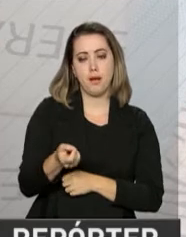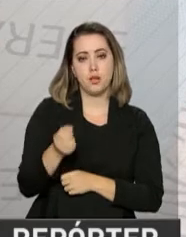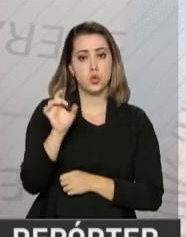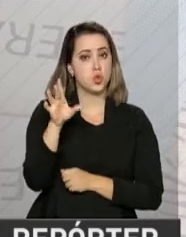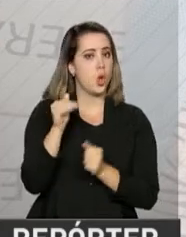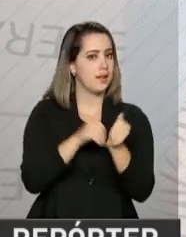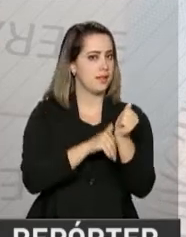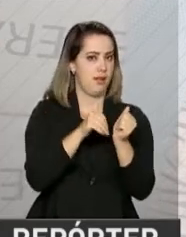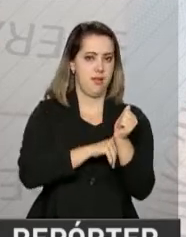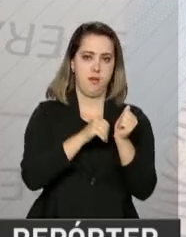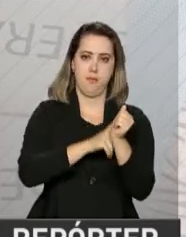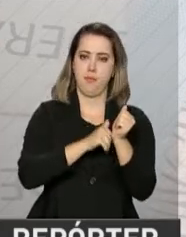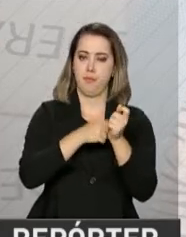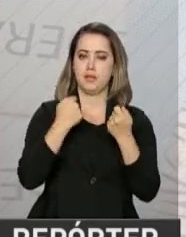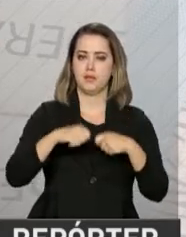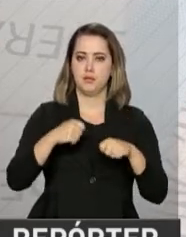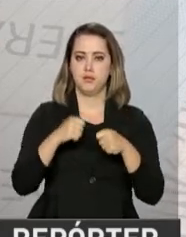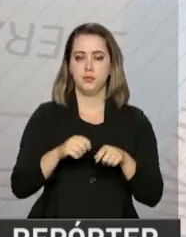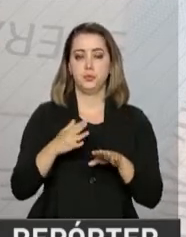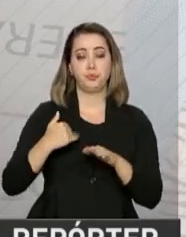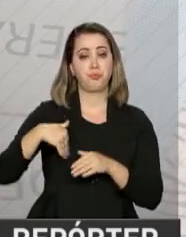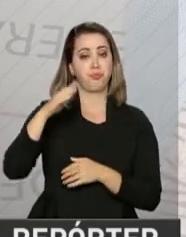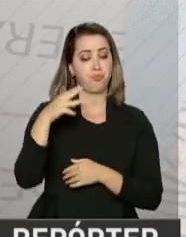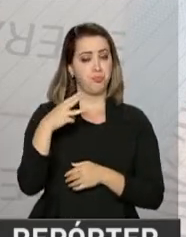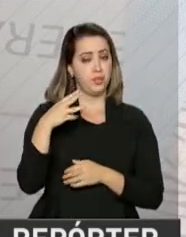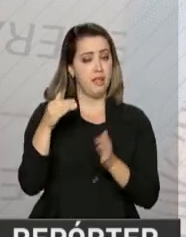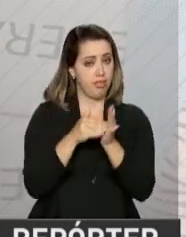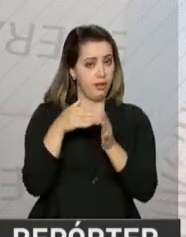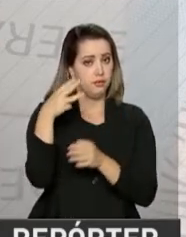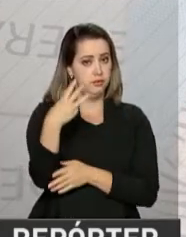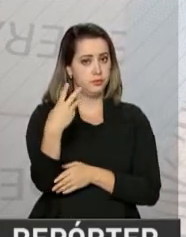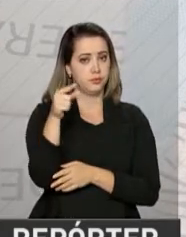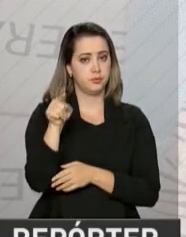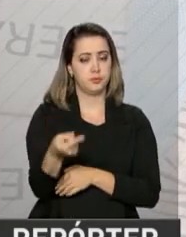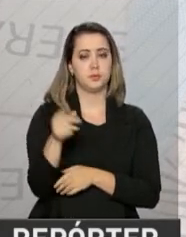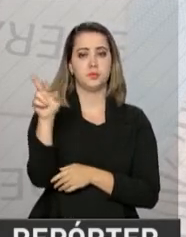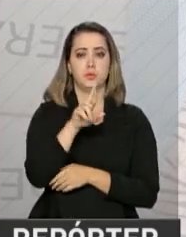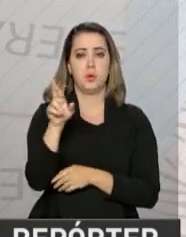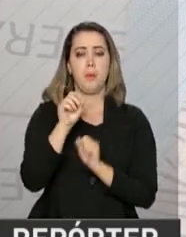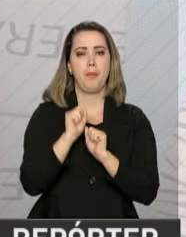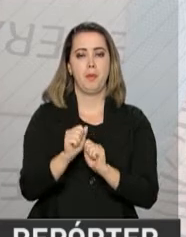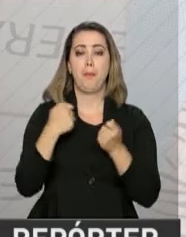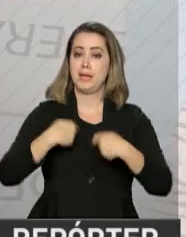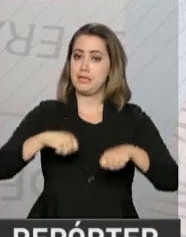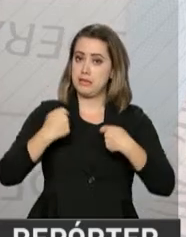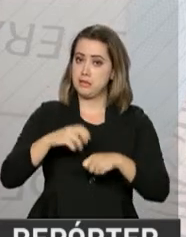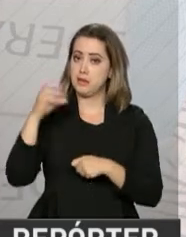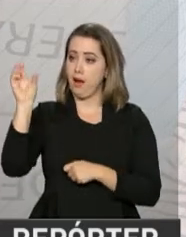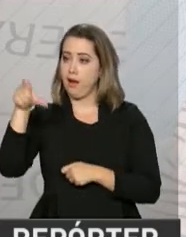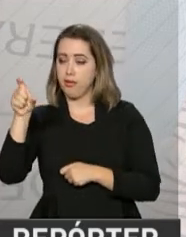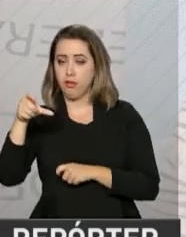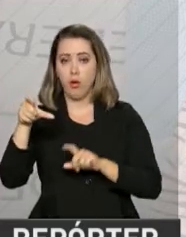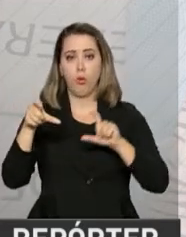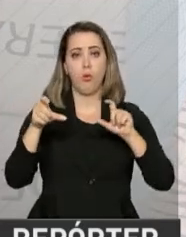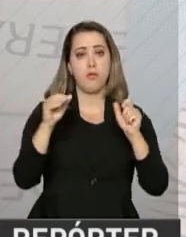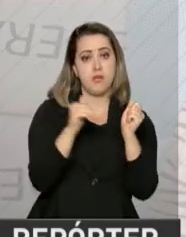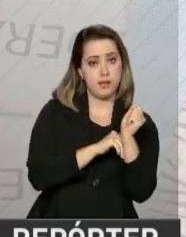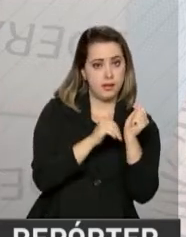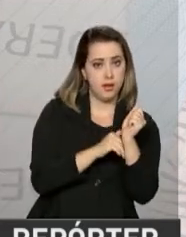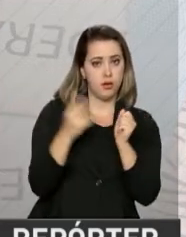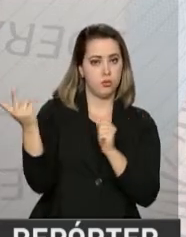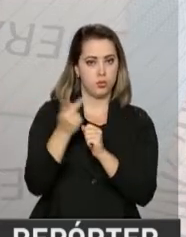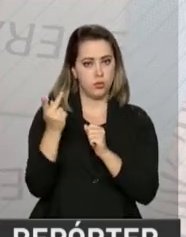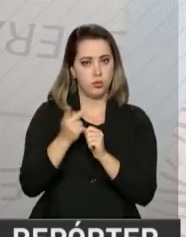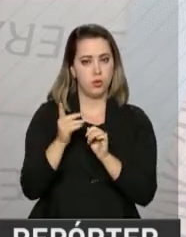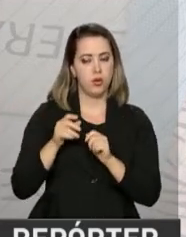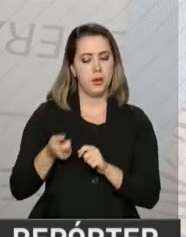a senha do cidadão para quantias de até 3 mil reais podem ser feitos com o cartão do cidadão ea senha no auto atendimento